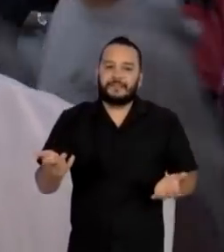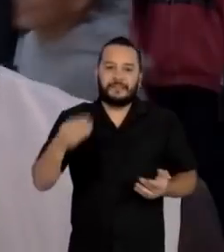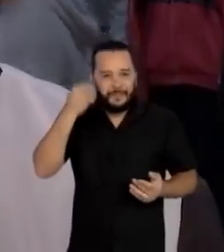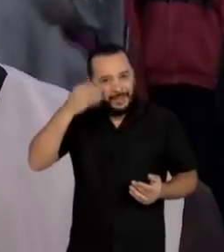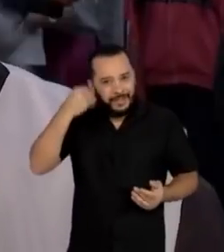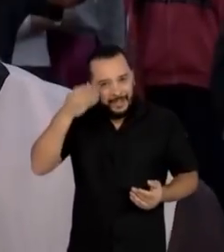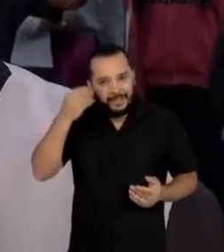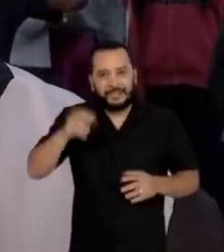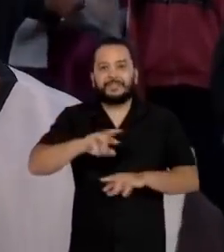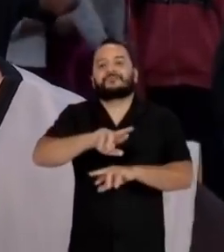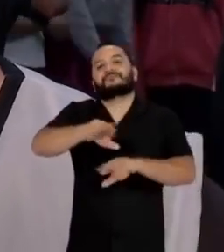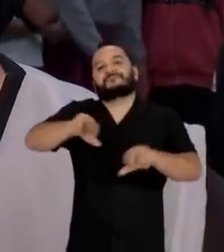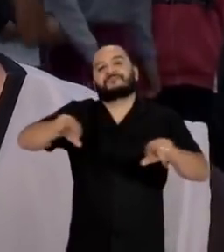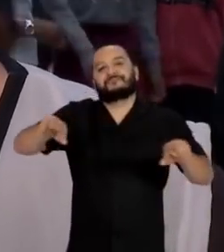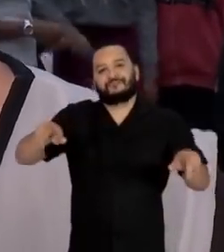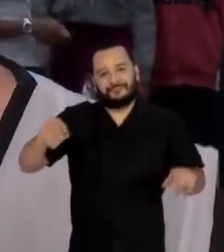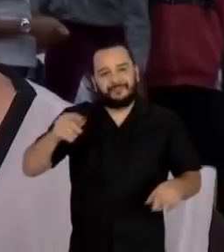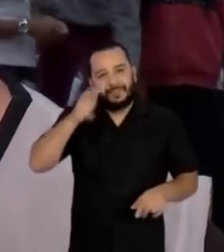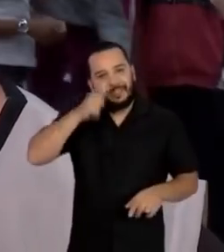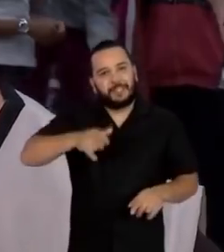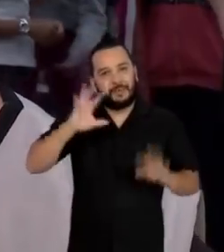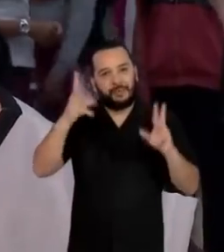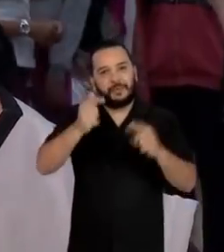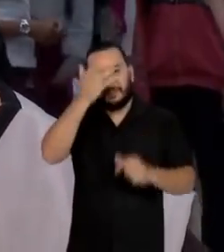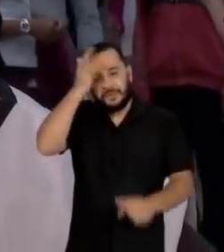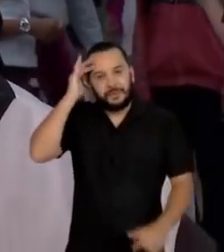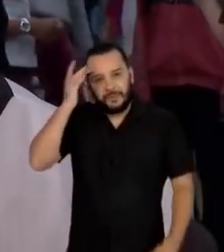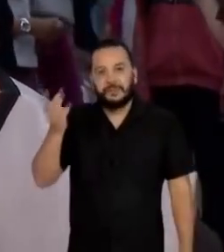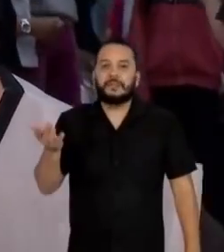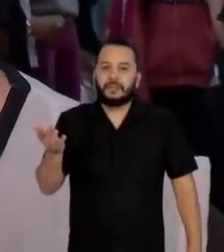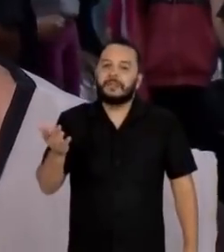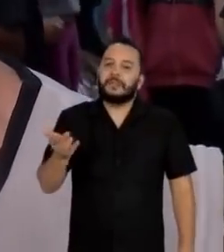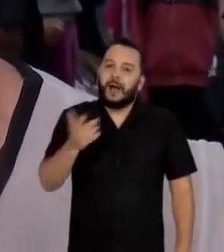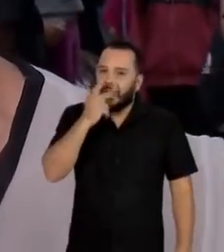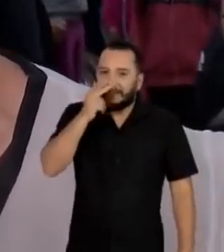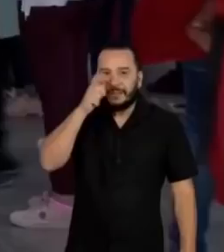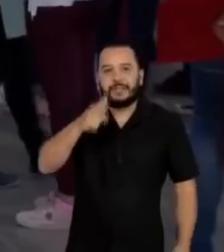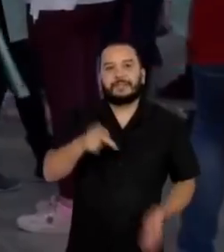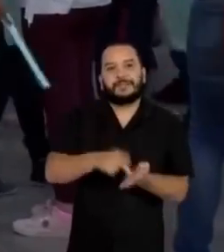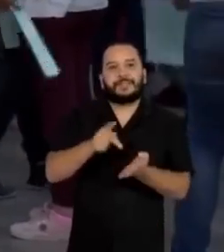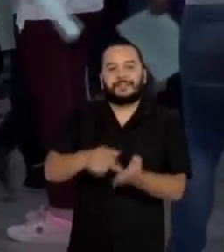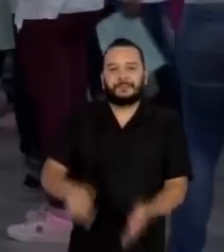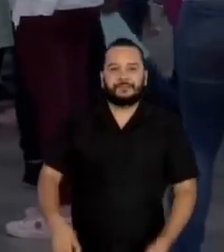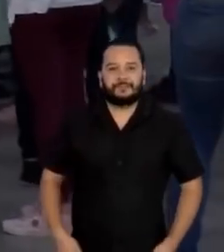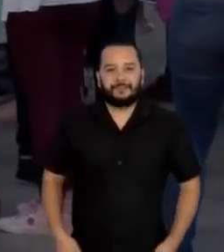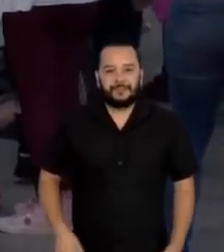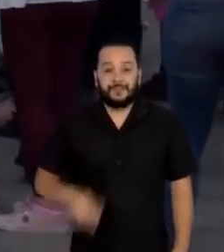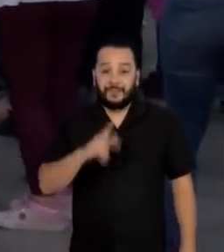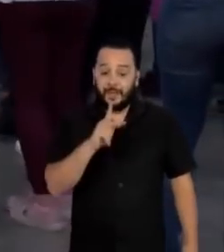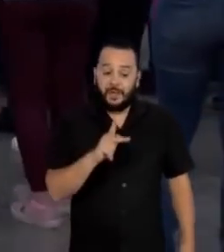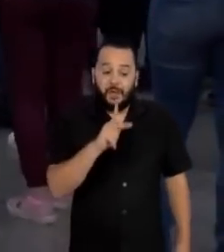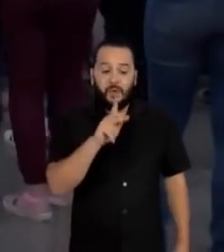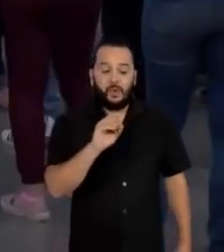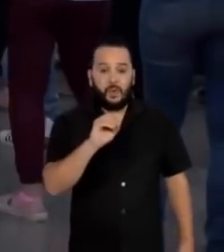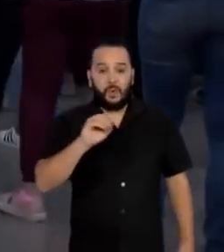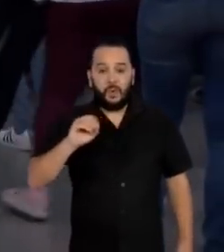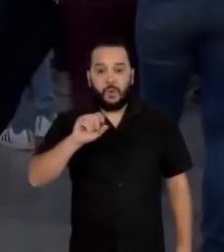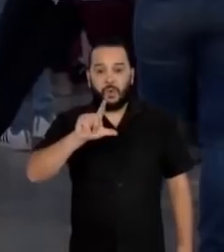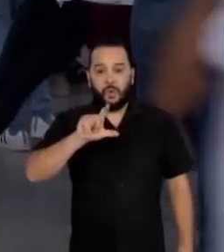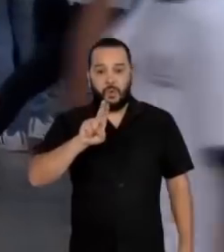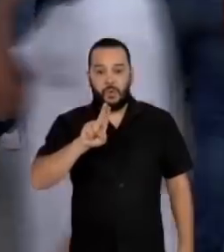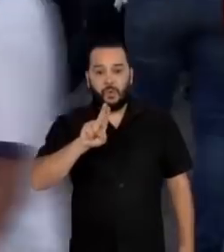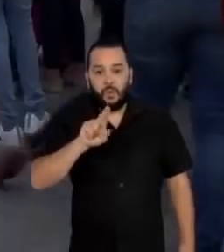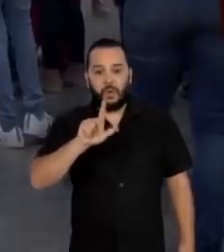experiências diferentes, que é muito interessante para todo mundo que está aqui. E eu acho que é interessante demais fazer isso. O nome Kululan vem de